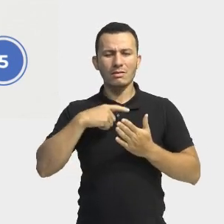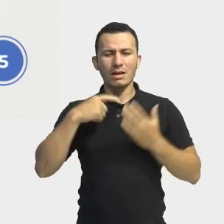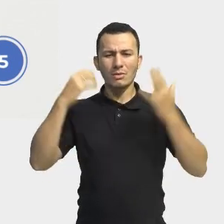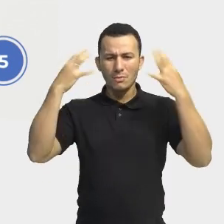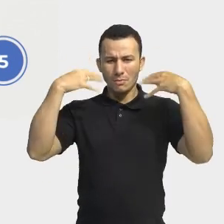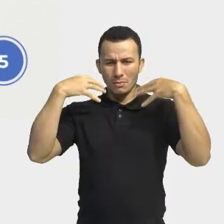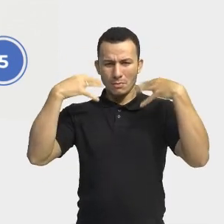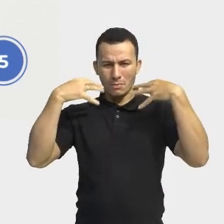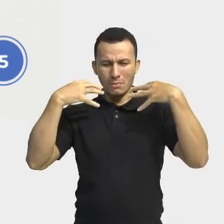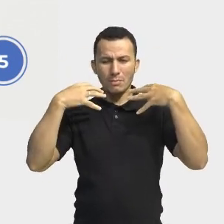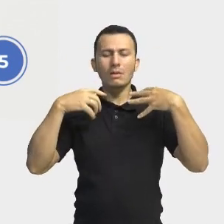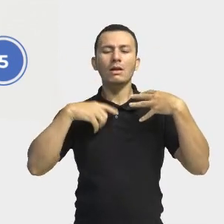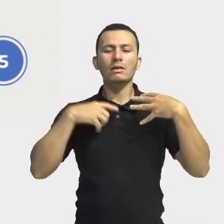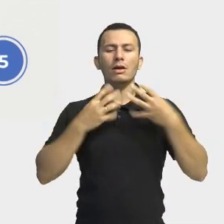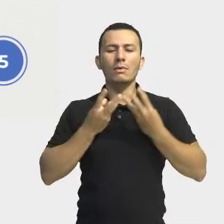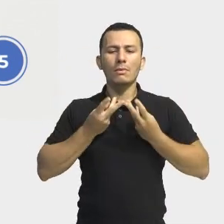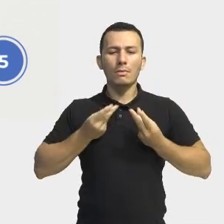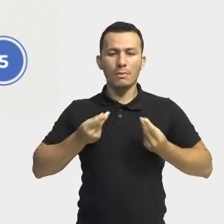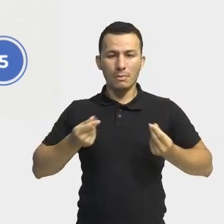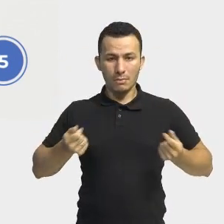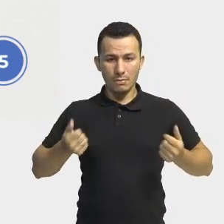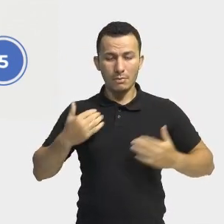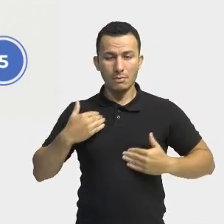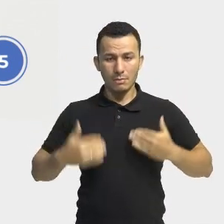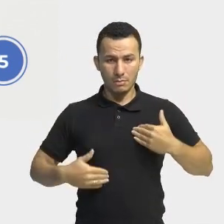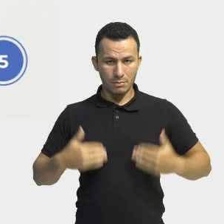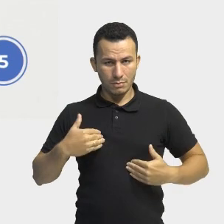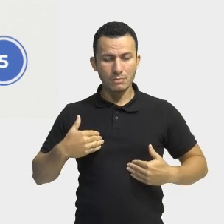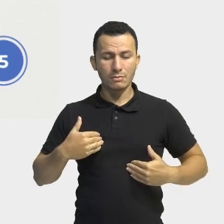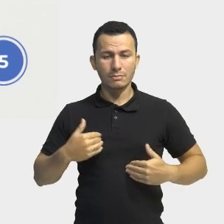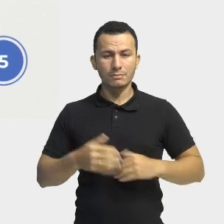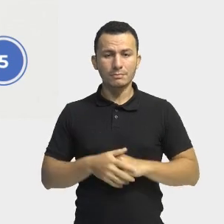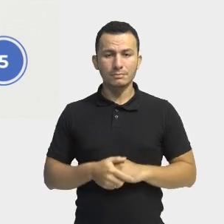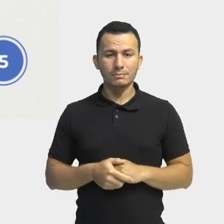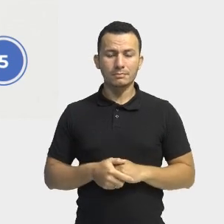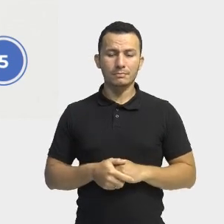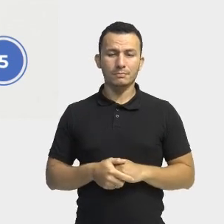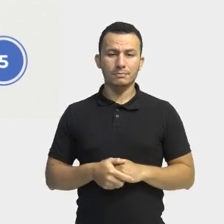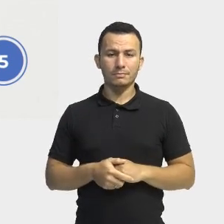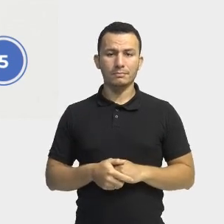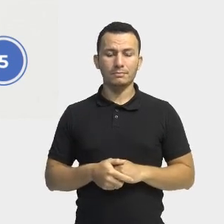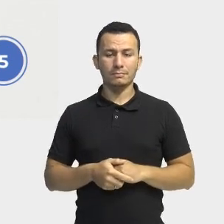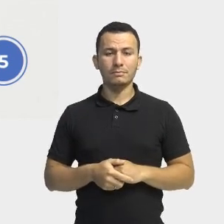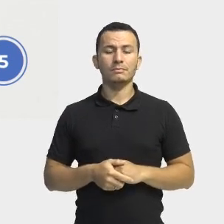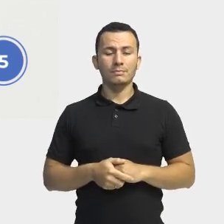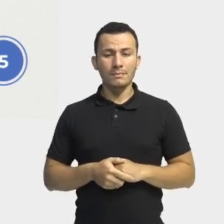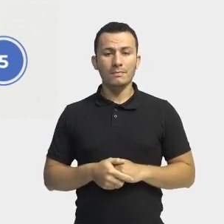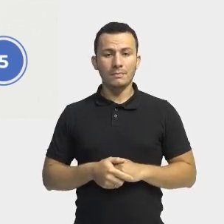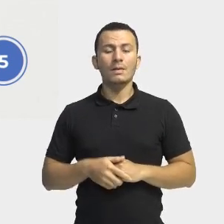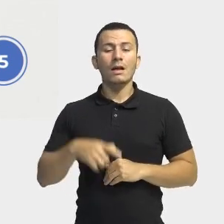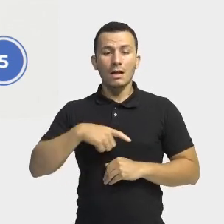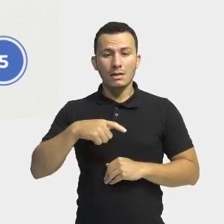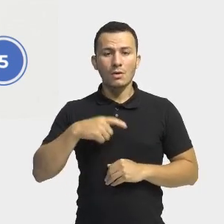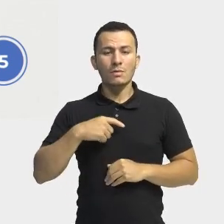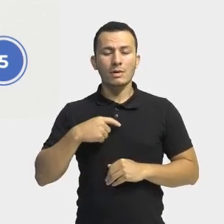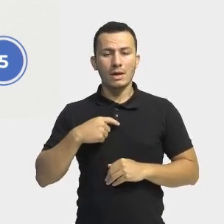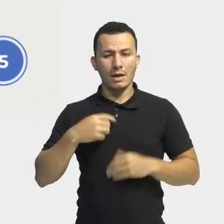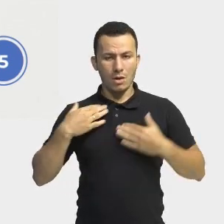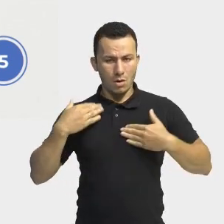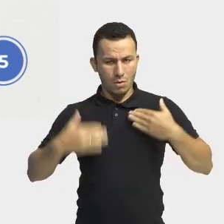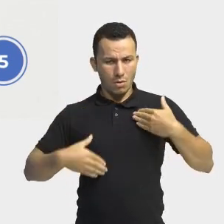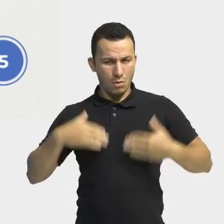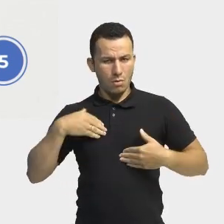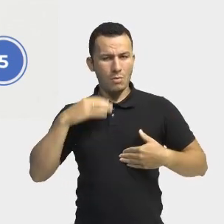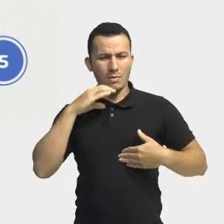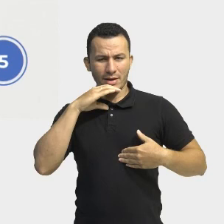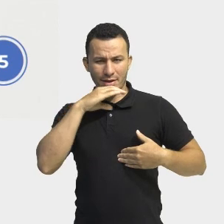que é o processo da evaporação. O que acontece? Esse processo absorve calor da pele,